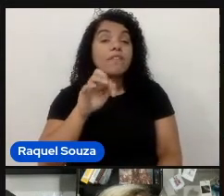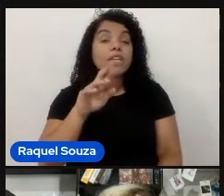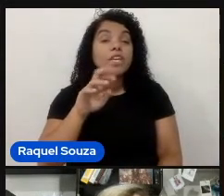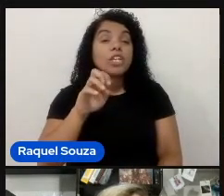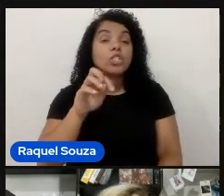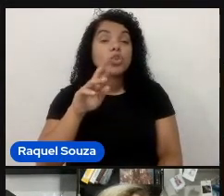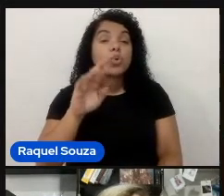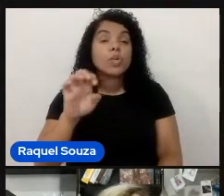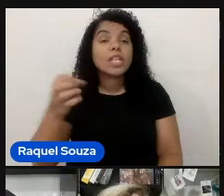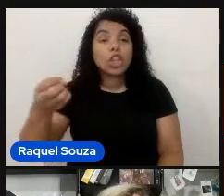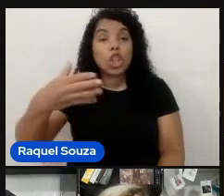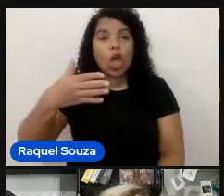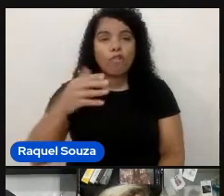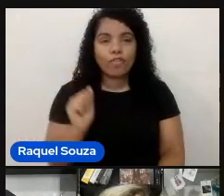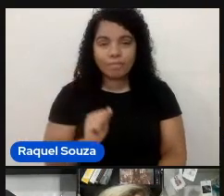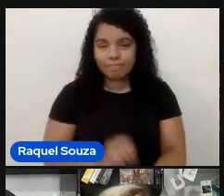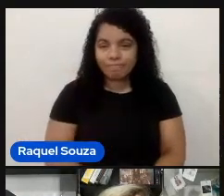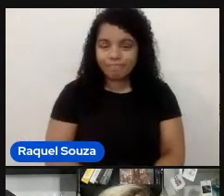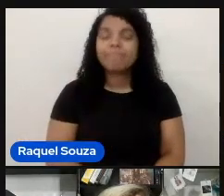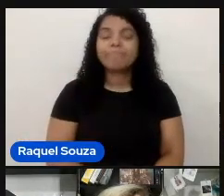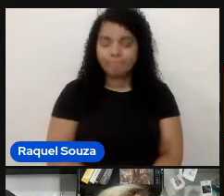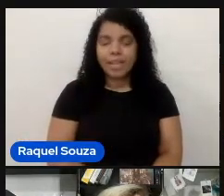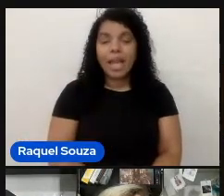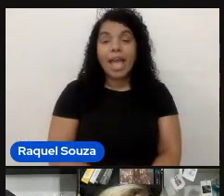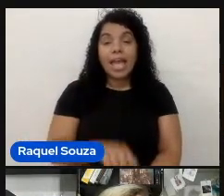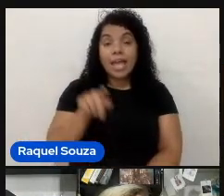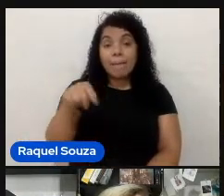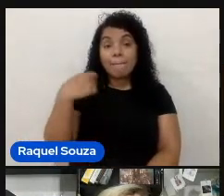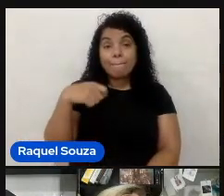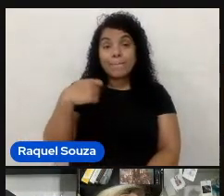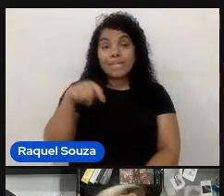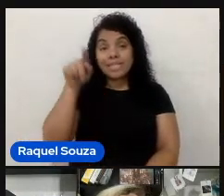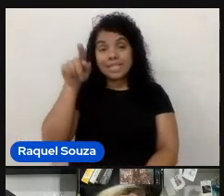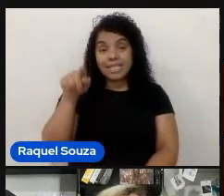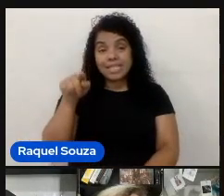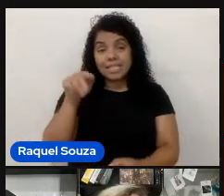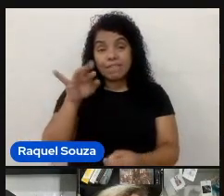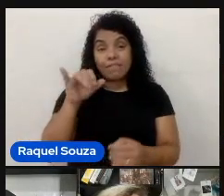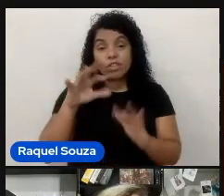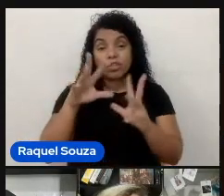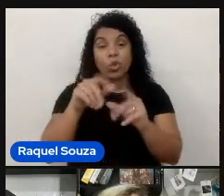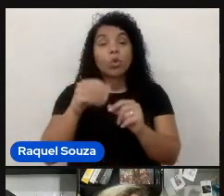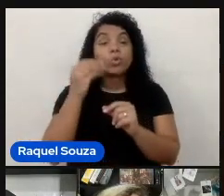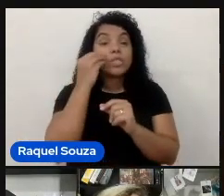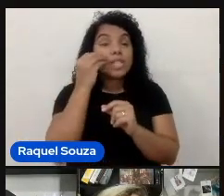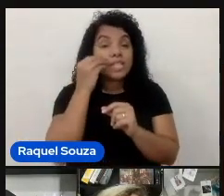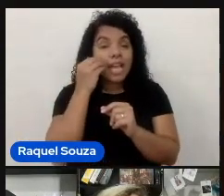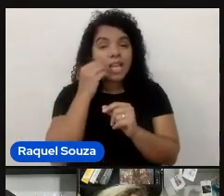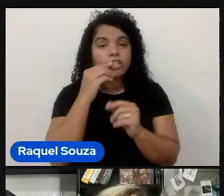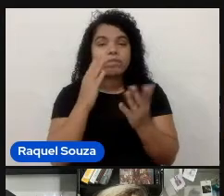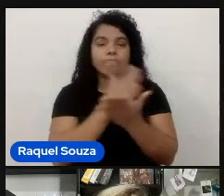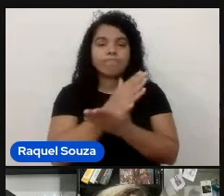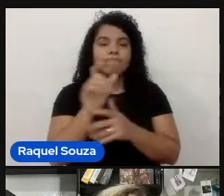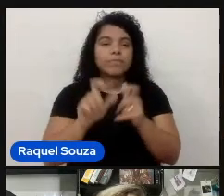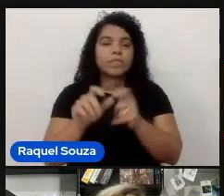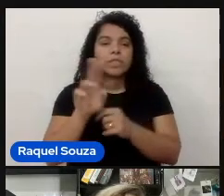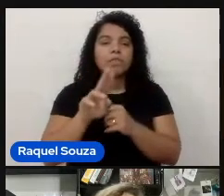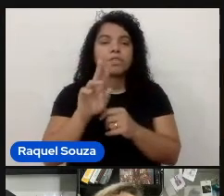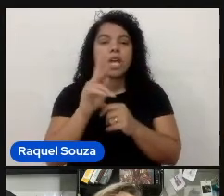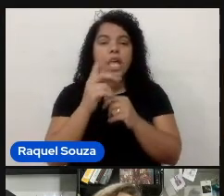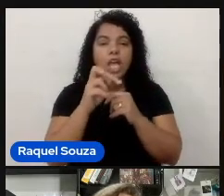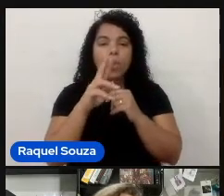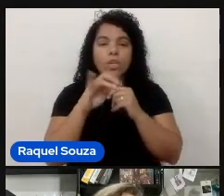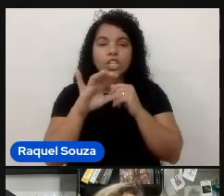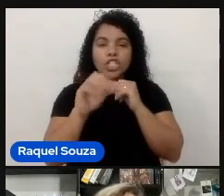Essa feature nova, ela precisa passar por todo o processo de teste. Tem muita gente aqui que deve usar a heurística de